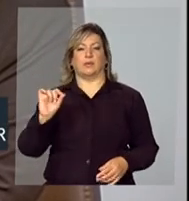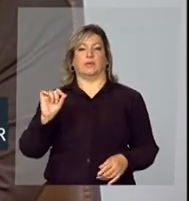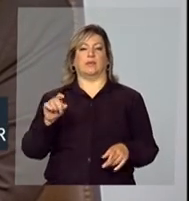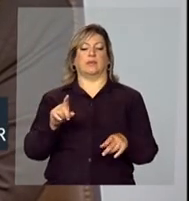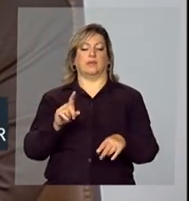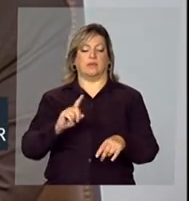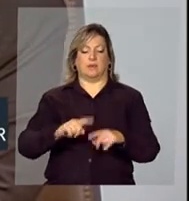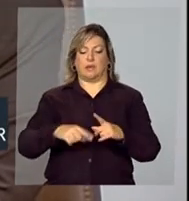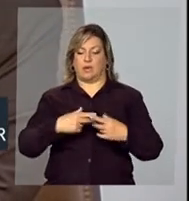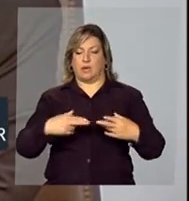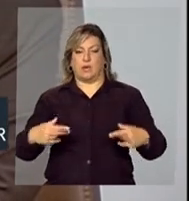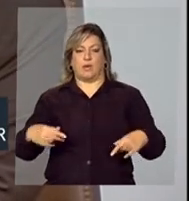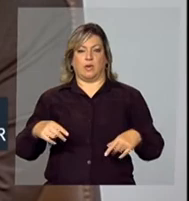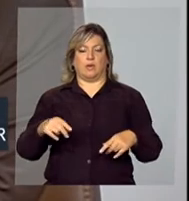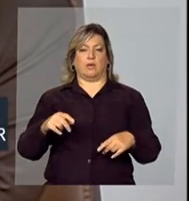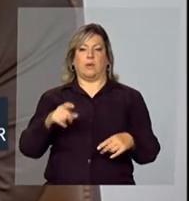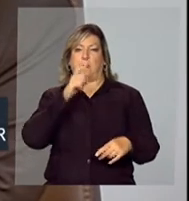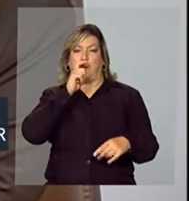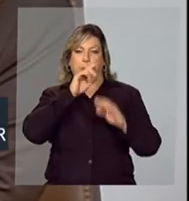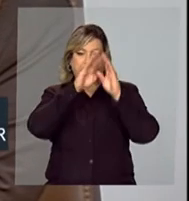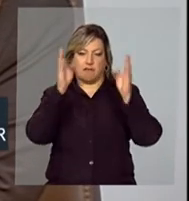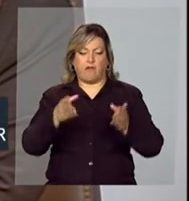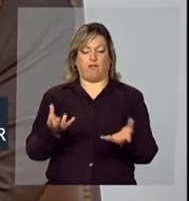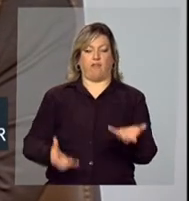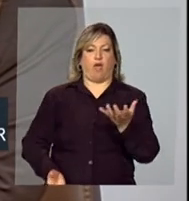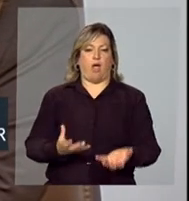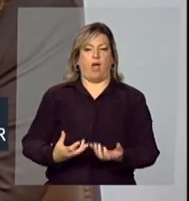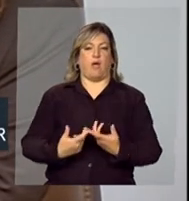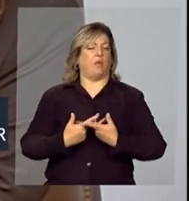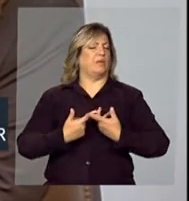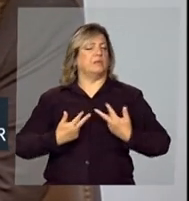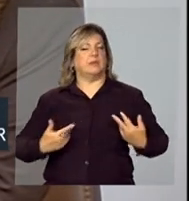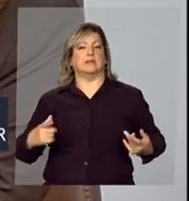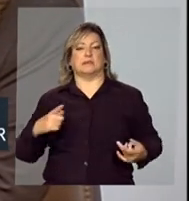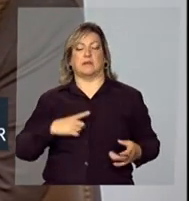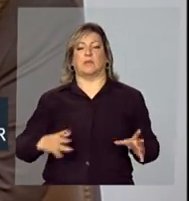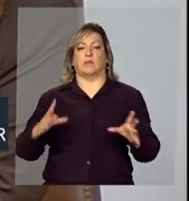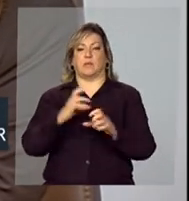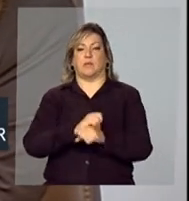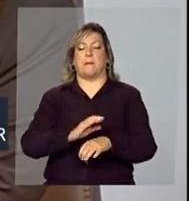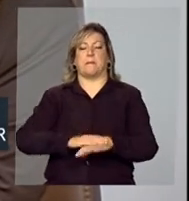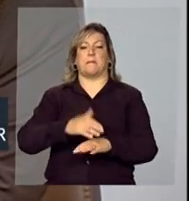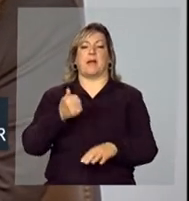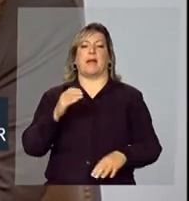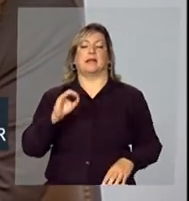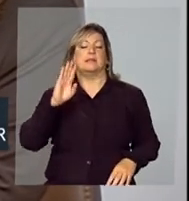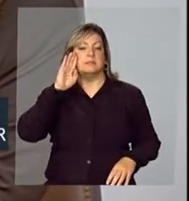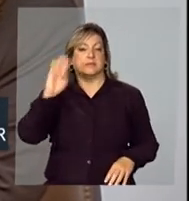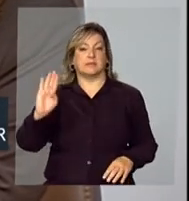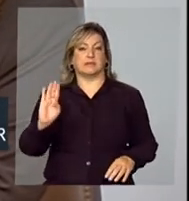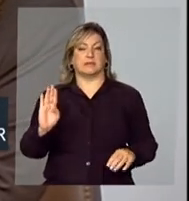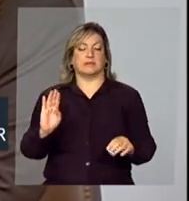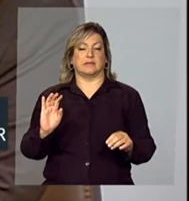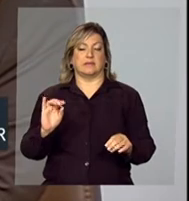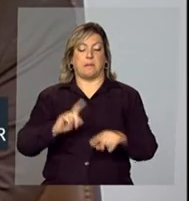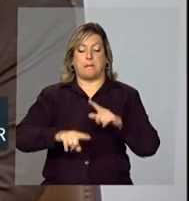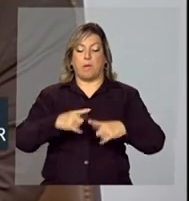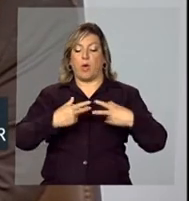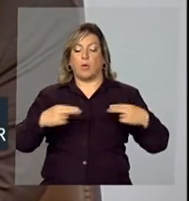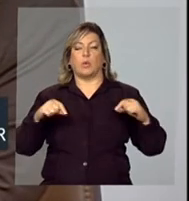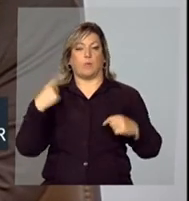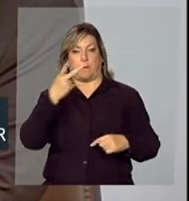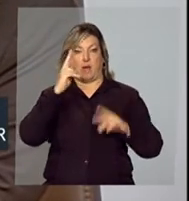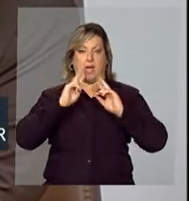eletrodomésticos Linha Branca são os dez mais demandadas ao longo deste deste